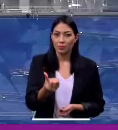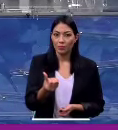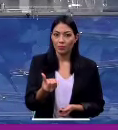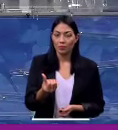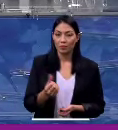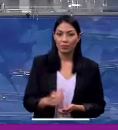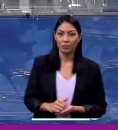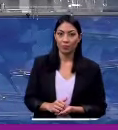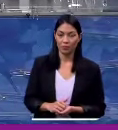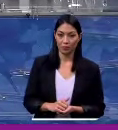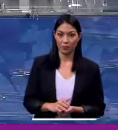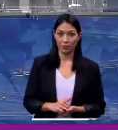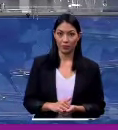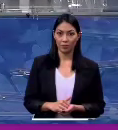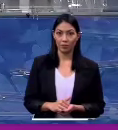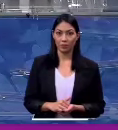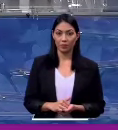16.